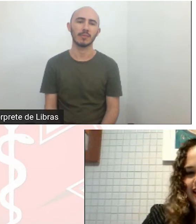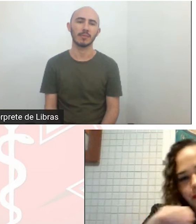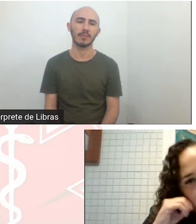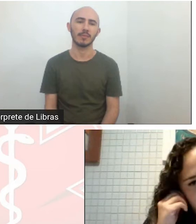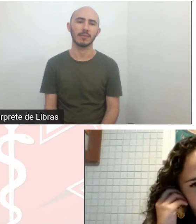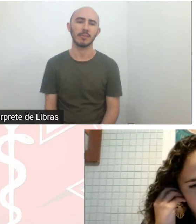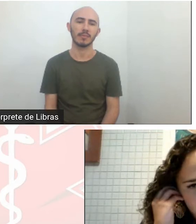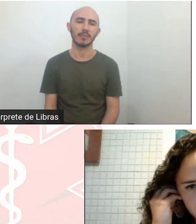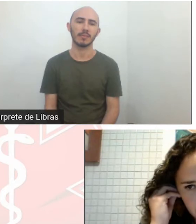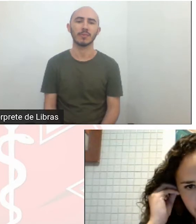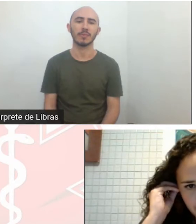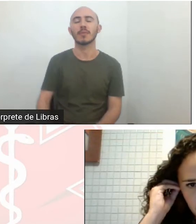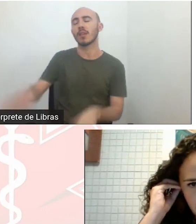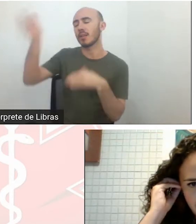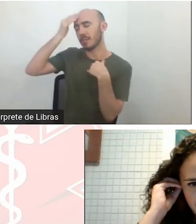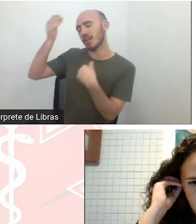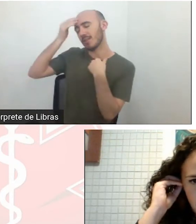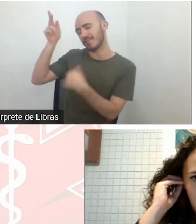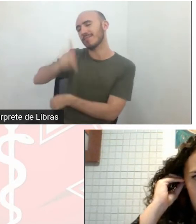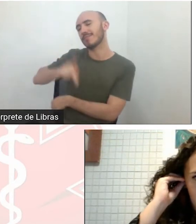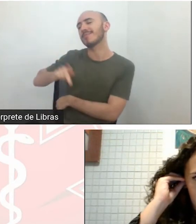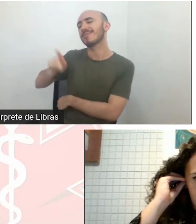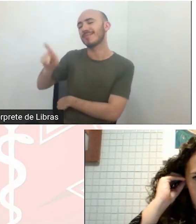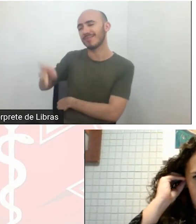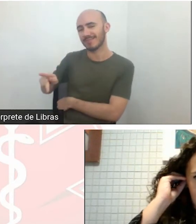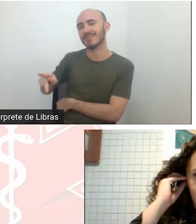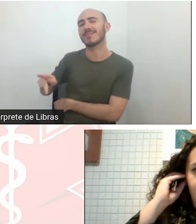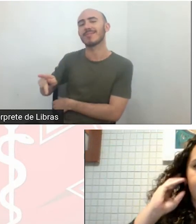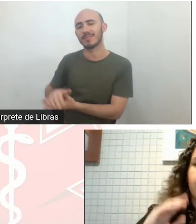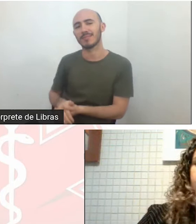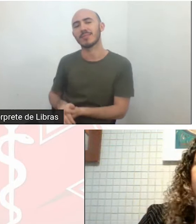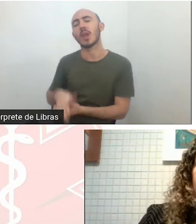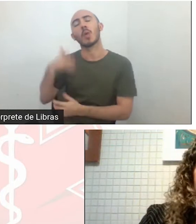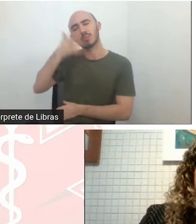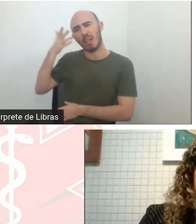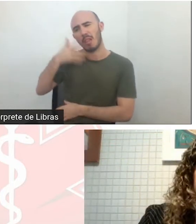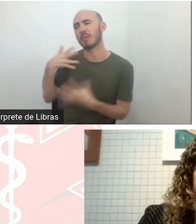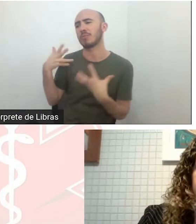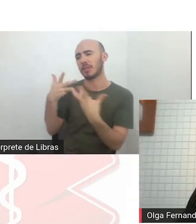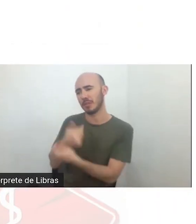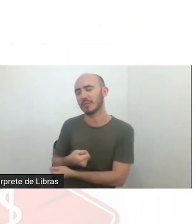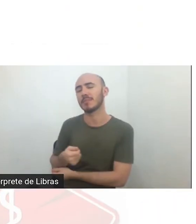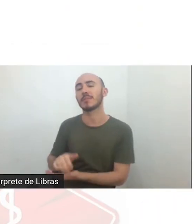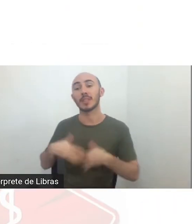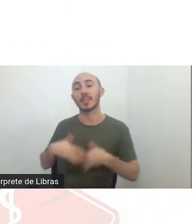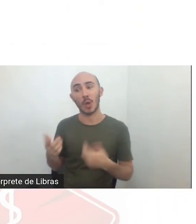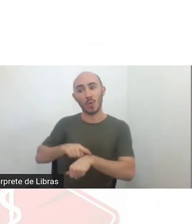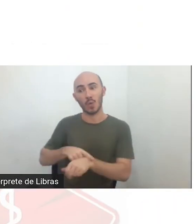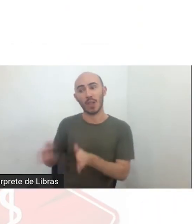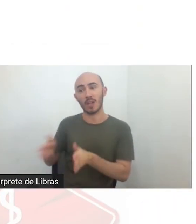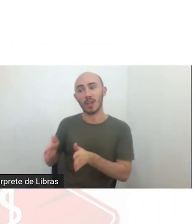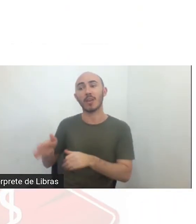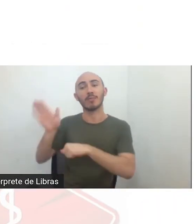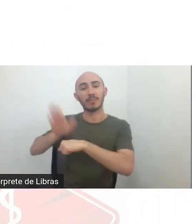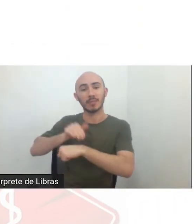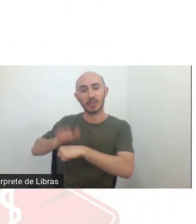Muito obrigada, professor, organizador do evento, pela brilhante palestra. E aí, nesse momento, eu gostaria de chamar uma